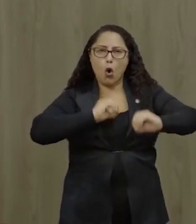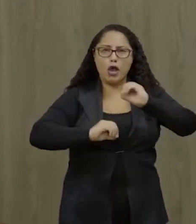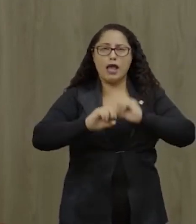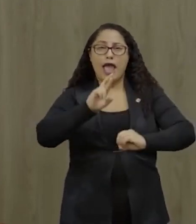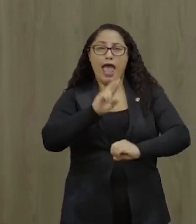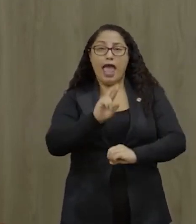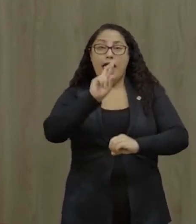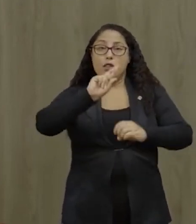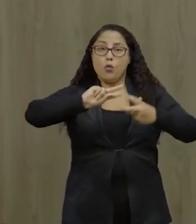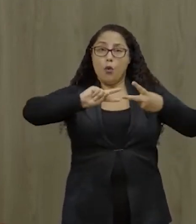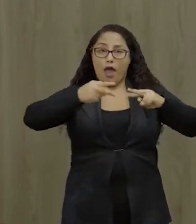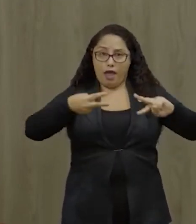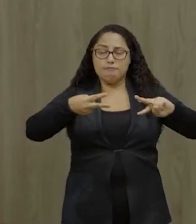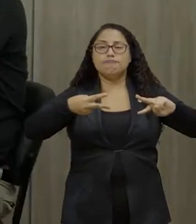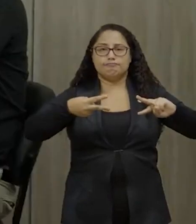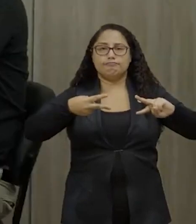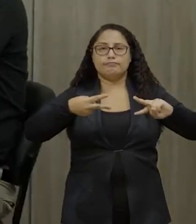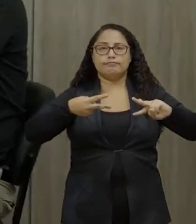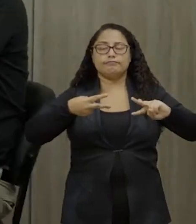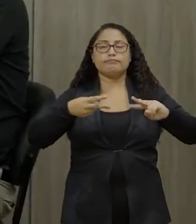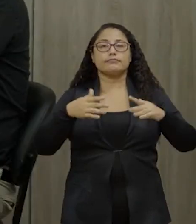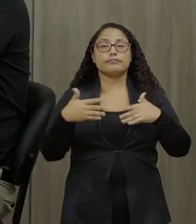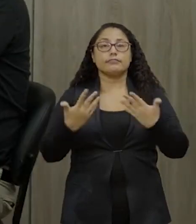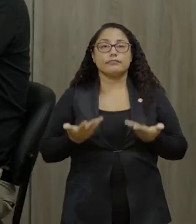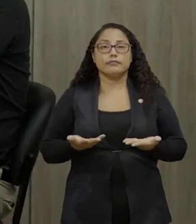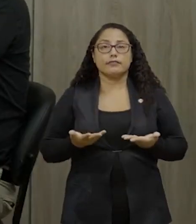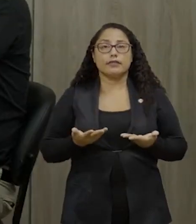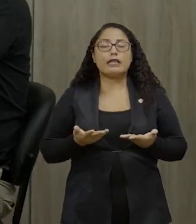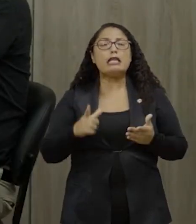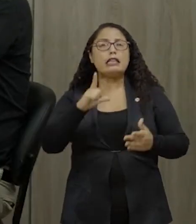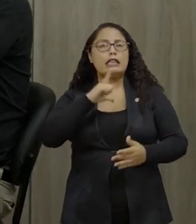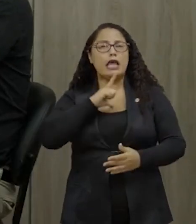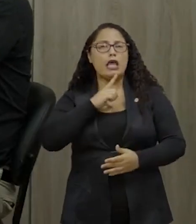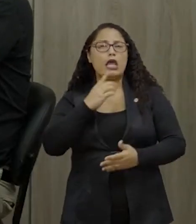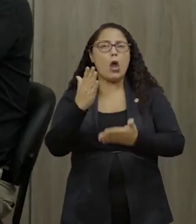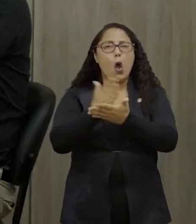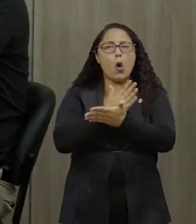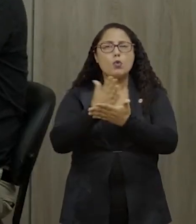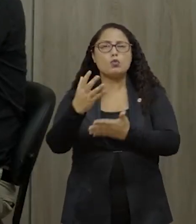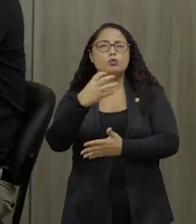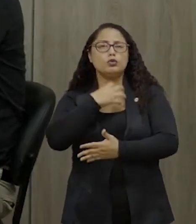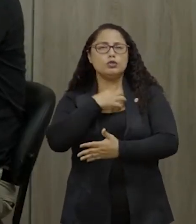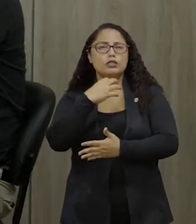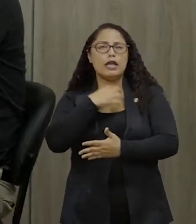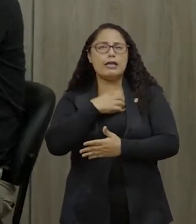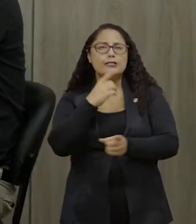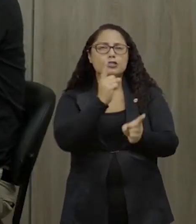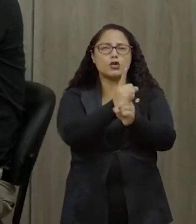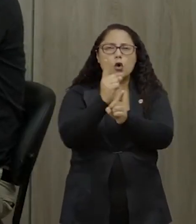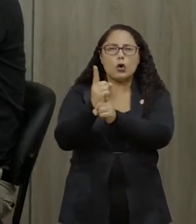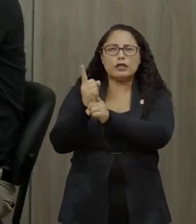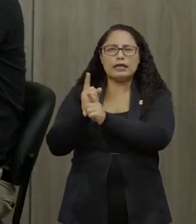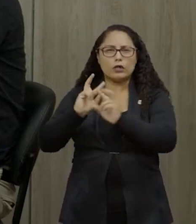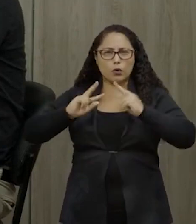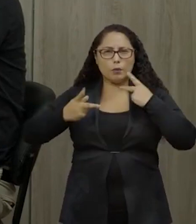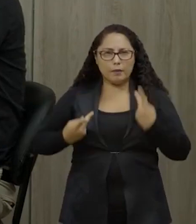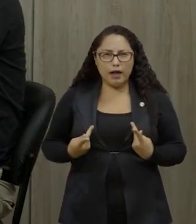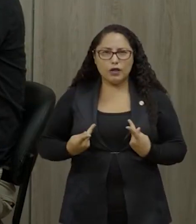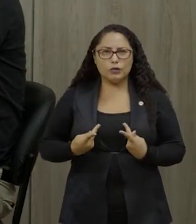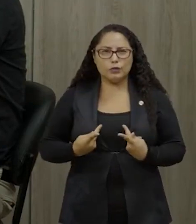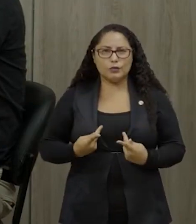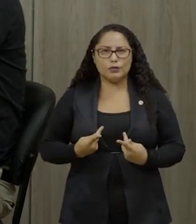do RNA, algumas... Enfim. Isso. Existe alguma forma de identificar que o ser